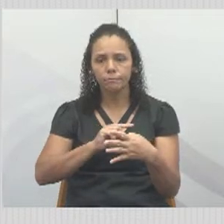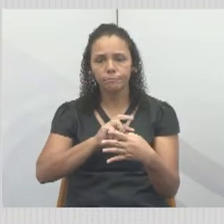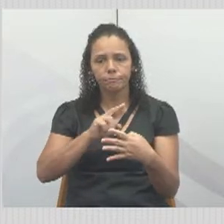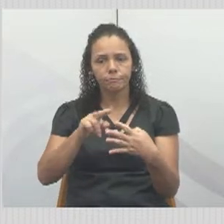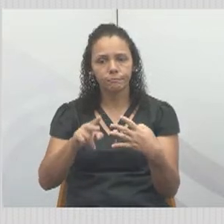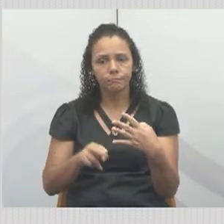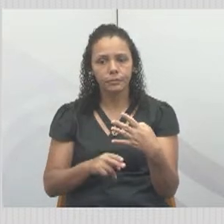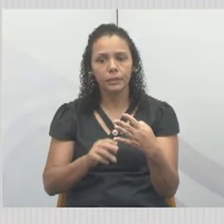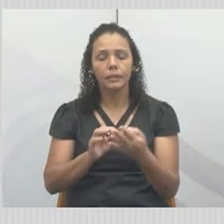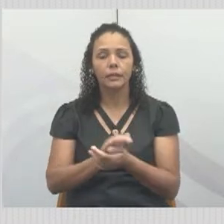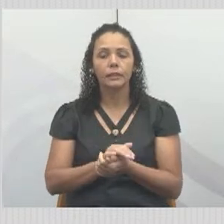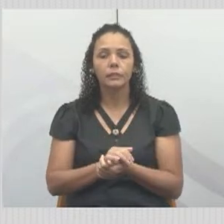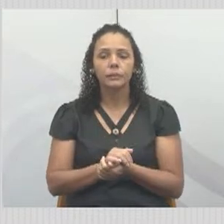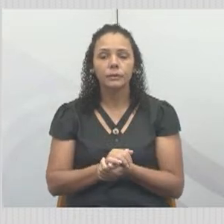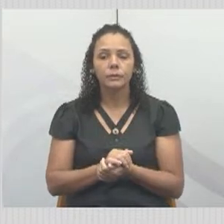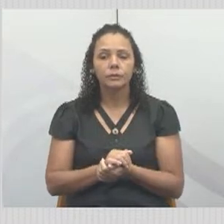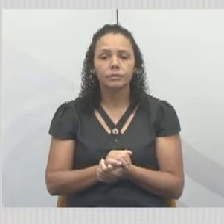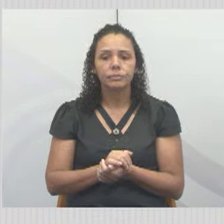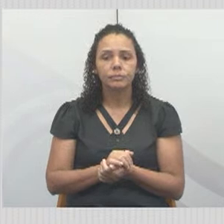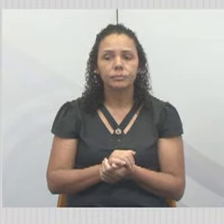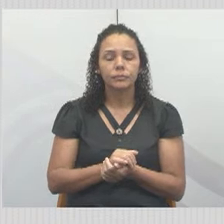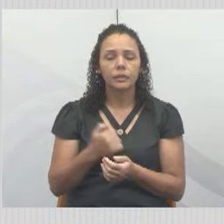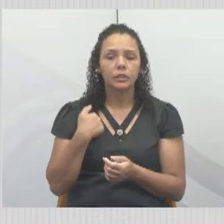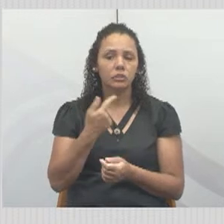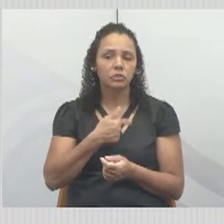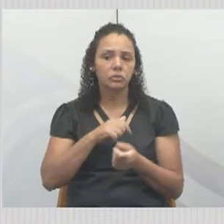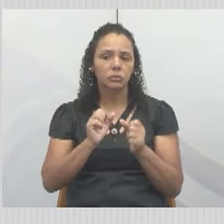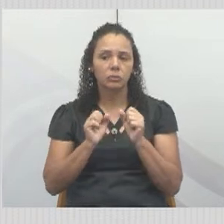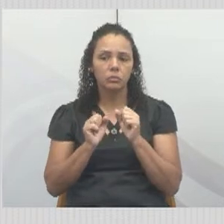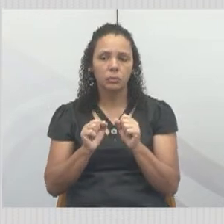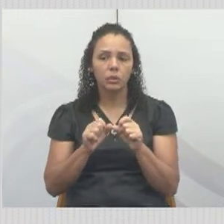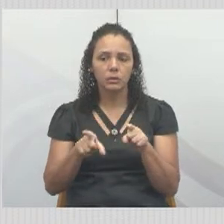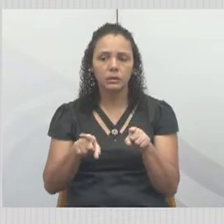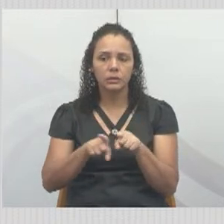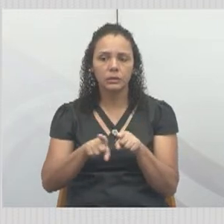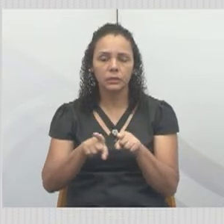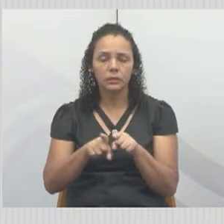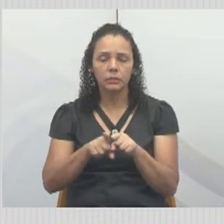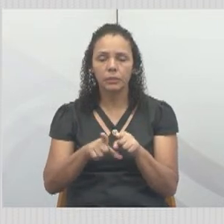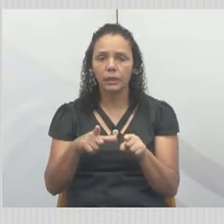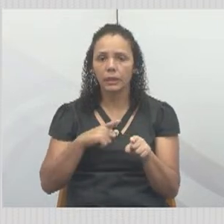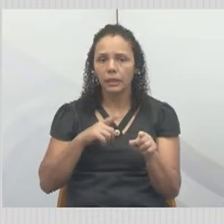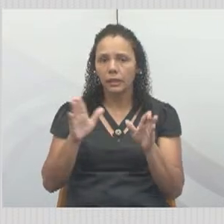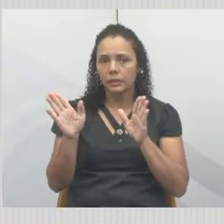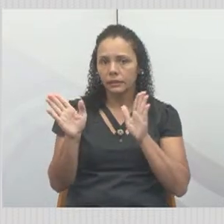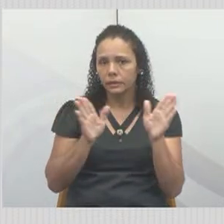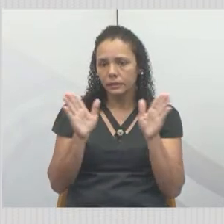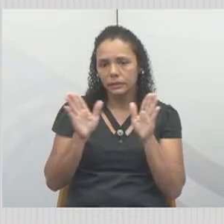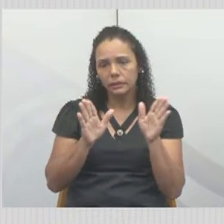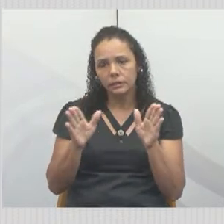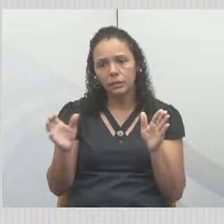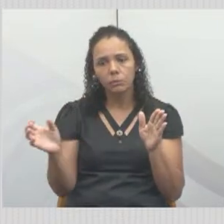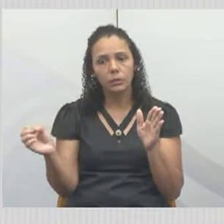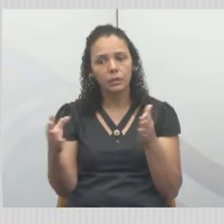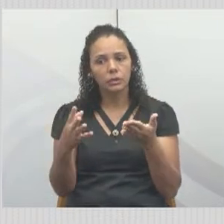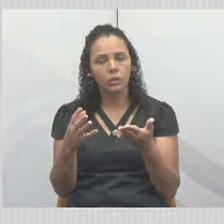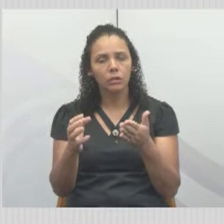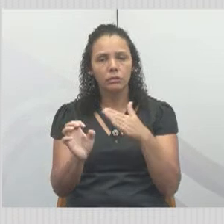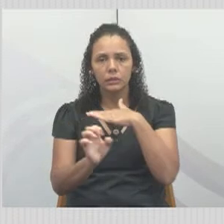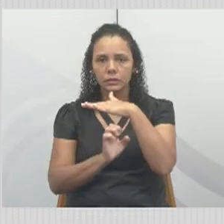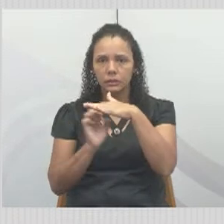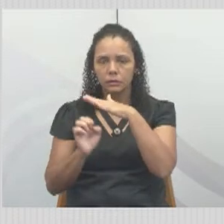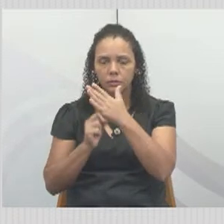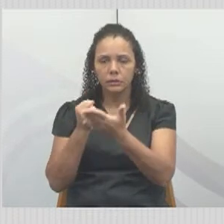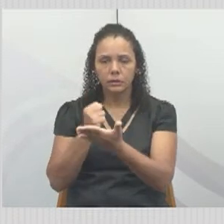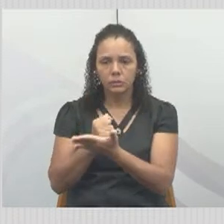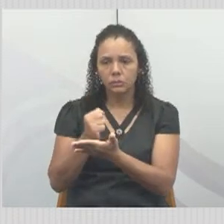da Estrada Galdino, no Porto Velho, para que a gente possa já abrir a licitação no próximo ano para a pavimentação da Estrada